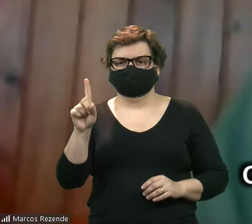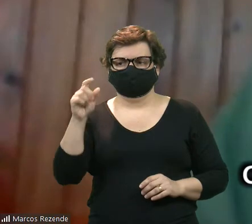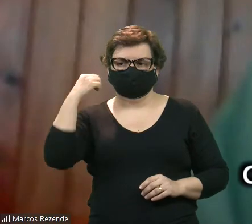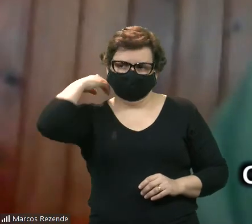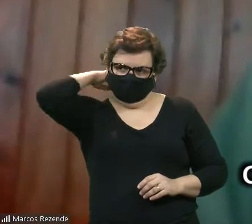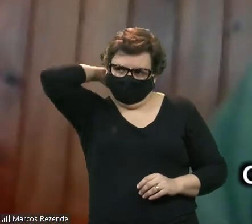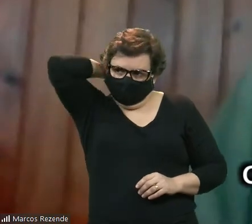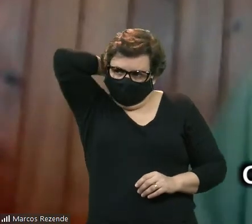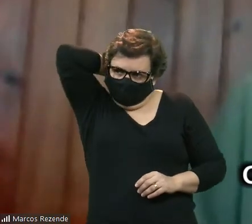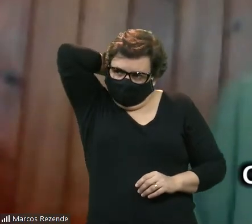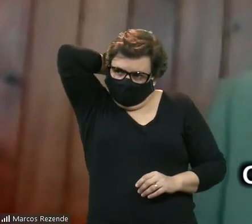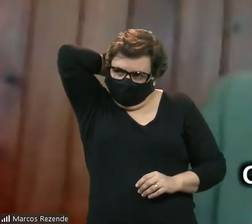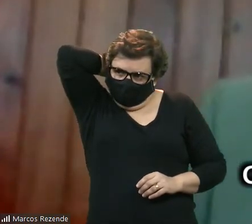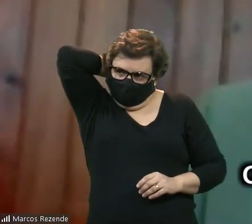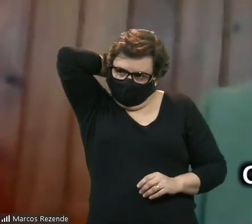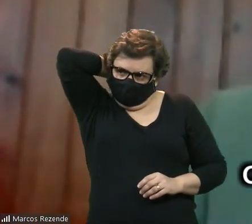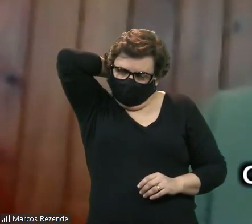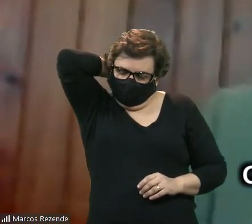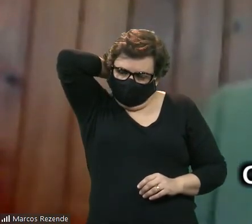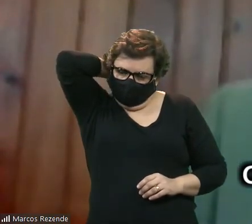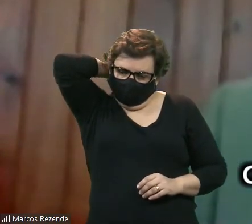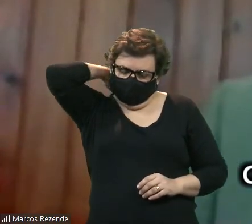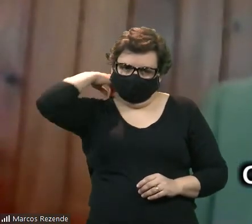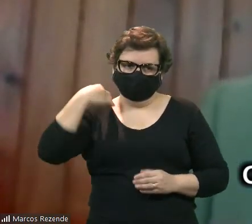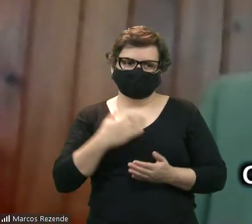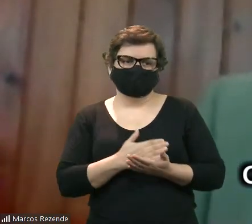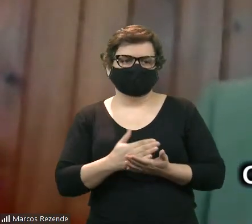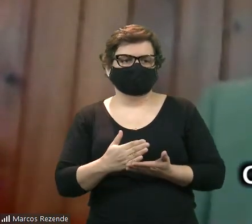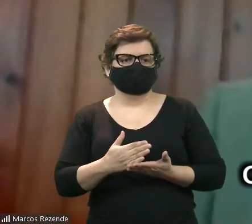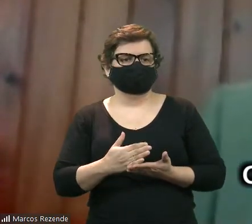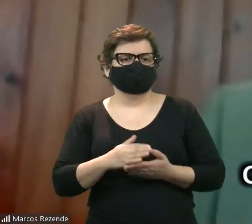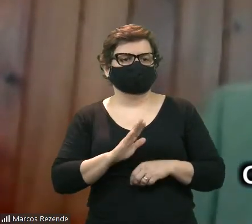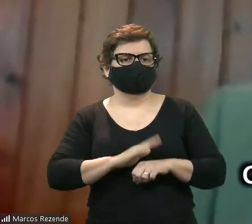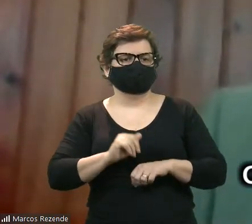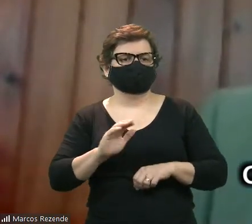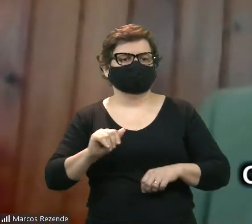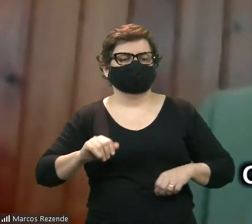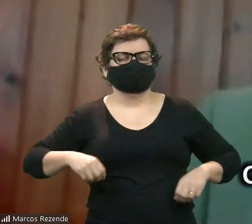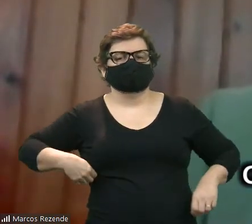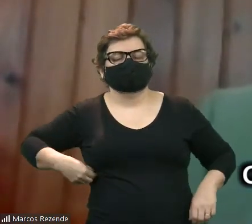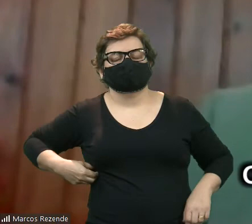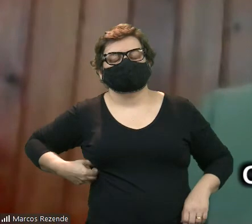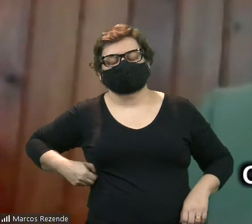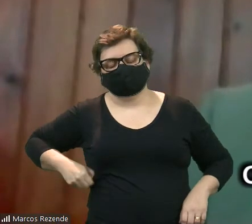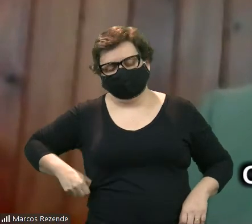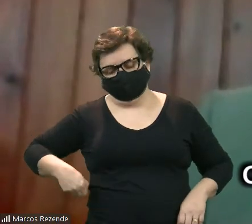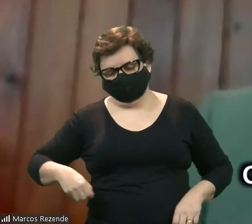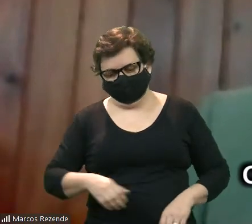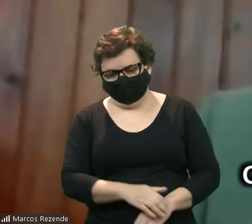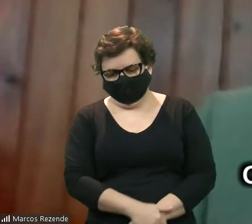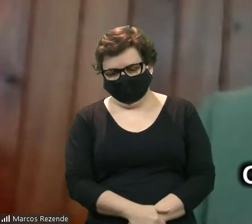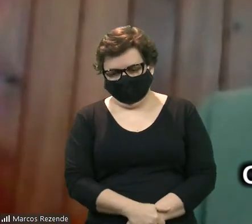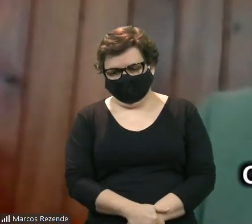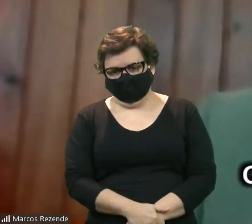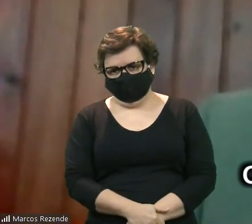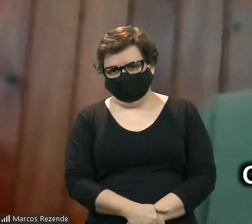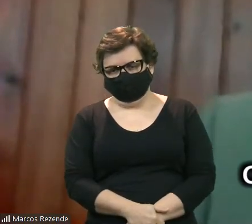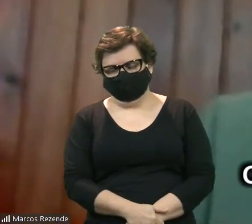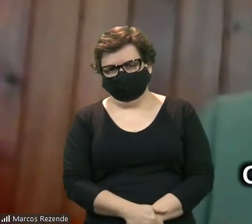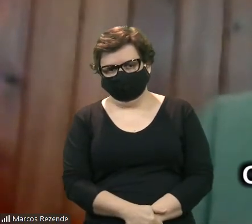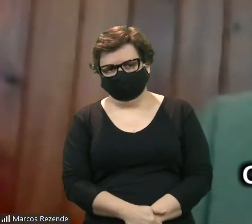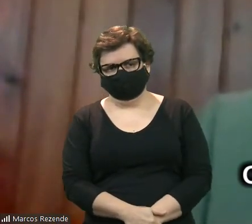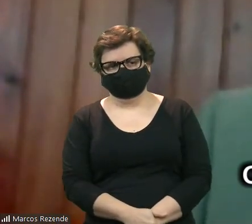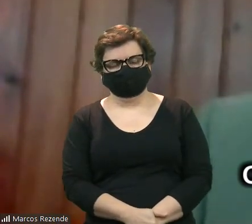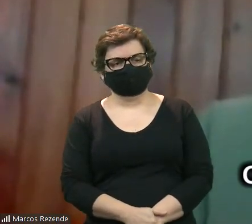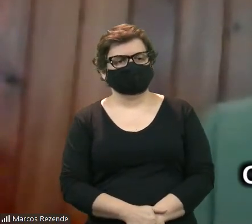responderão não. Iniciarei a chamada para a colheita dos